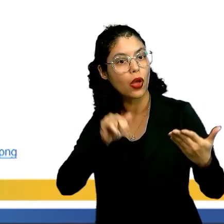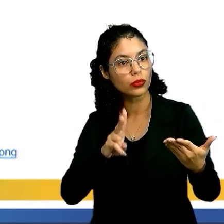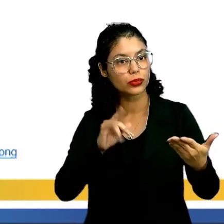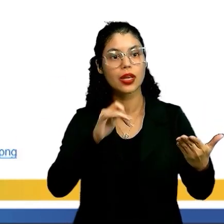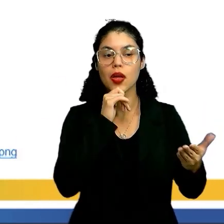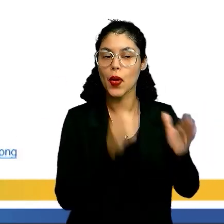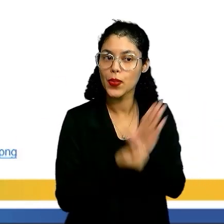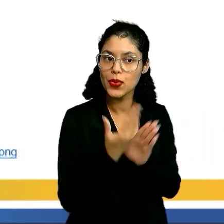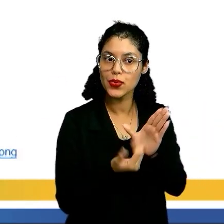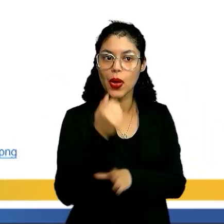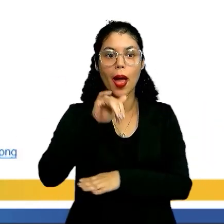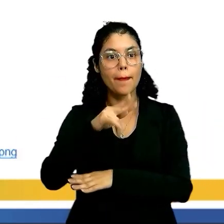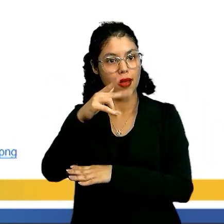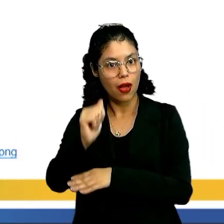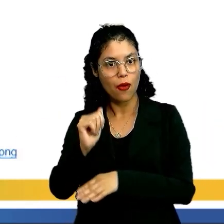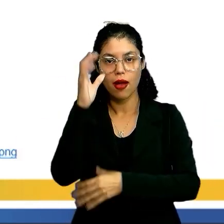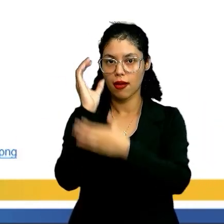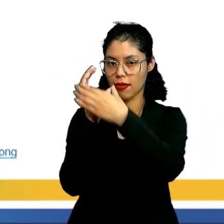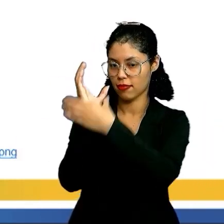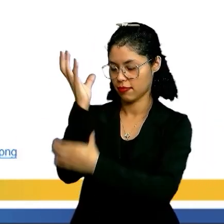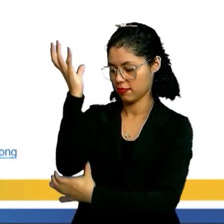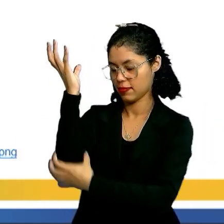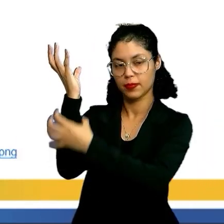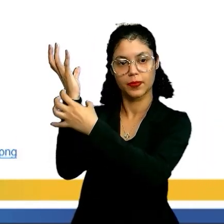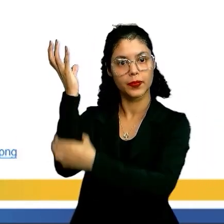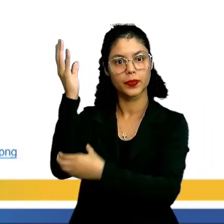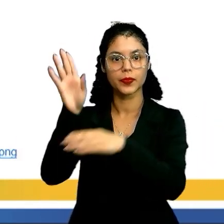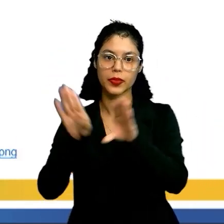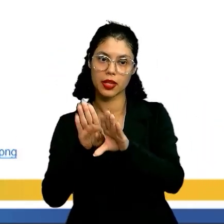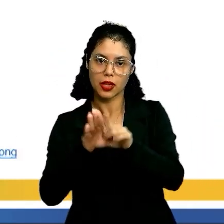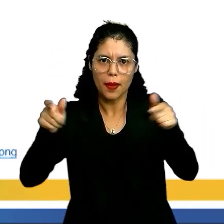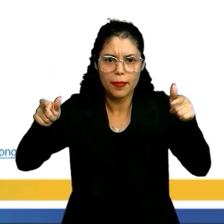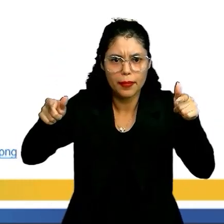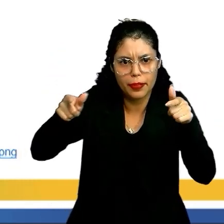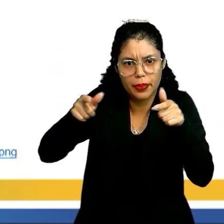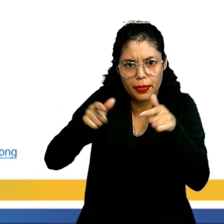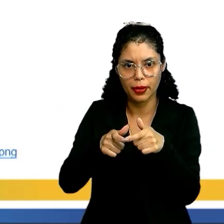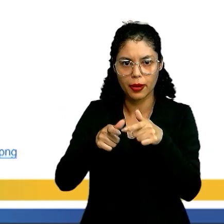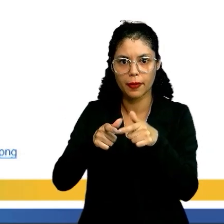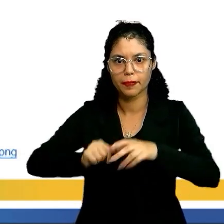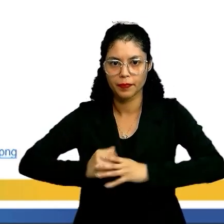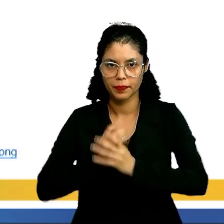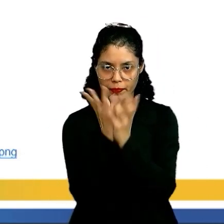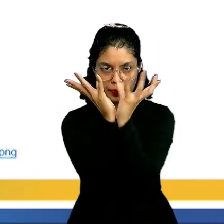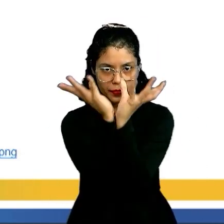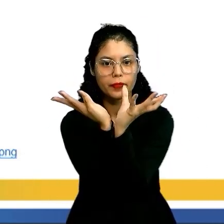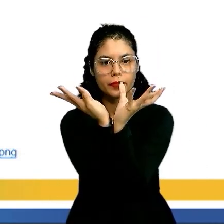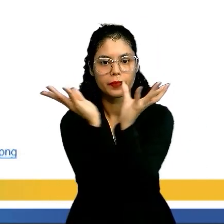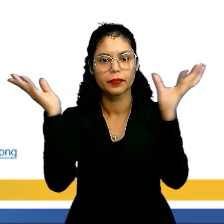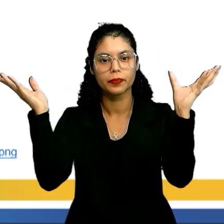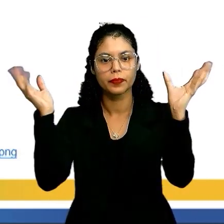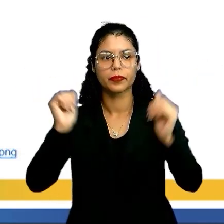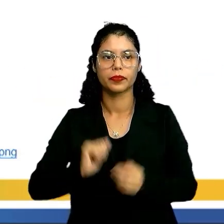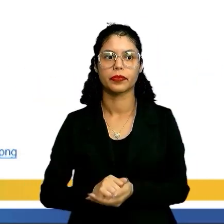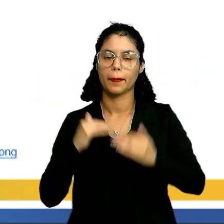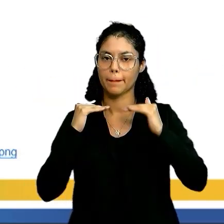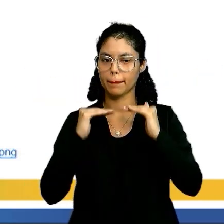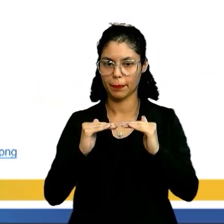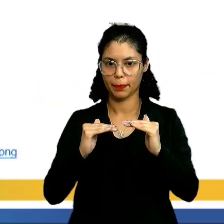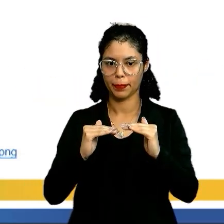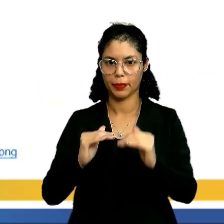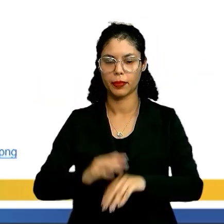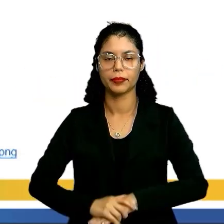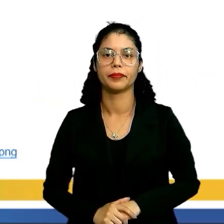auxina produzida na gema apical do caule exerce a inibição sobre as gemas laterais, mantendo-as em estado de